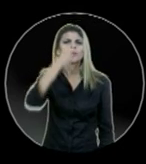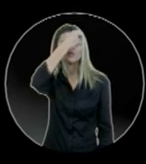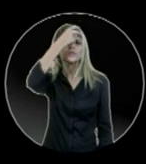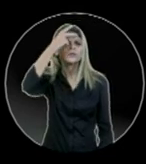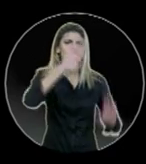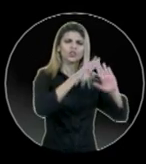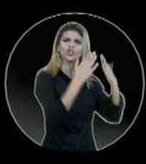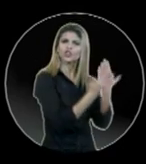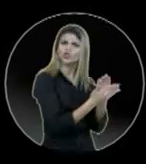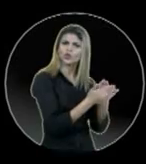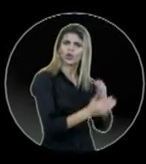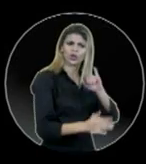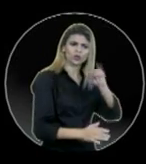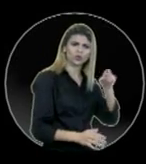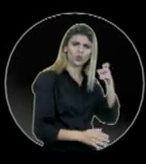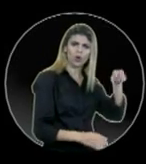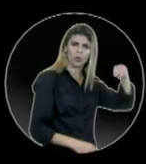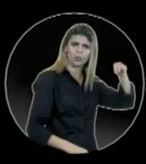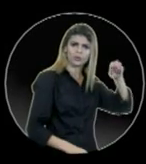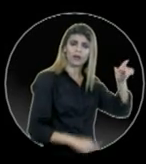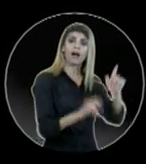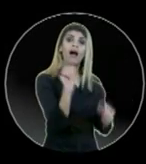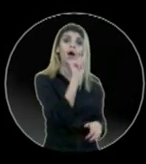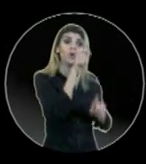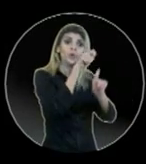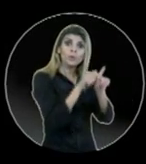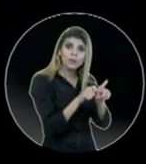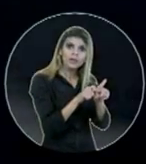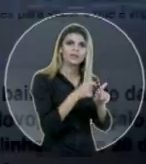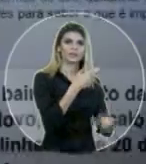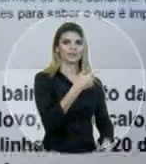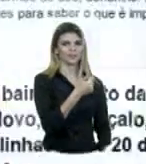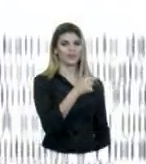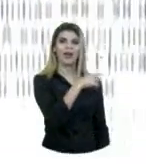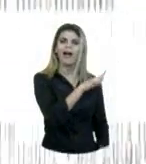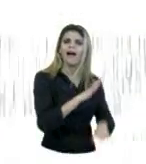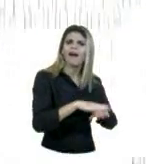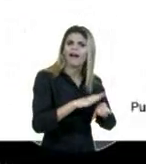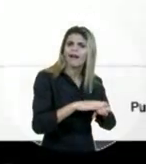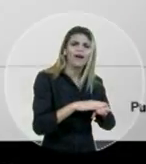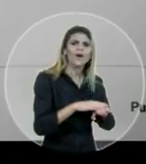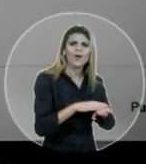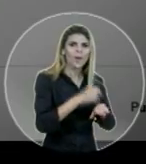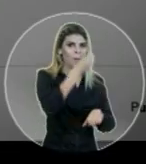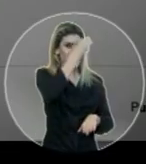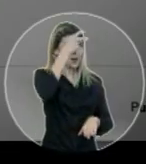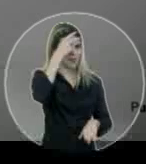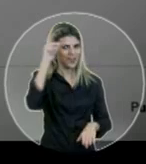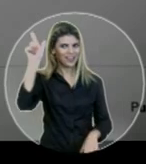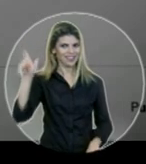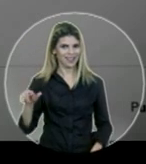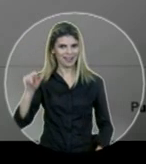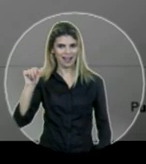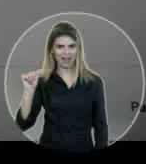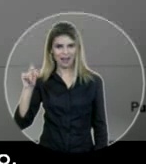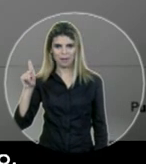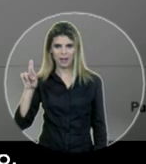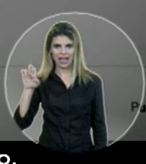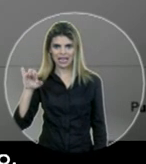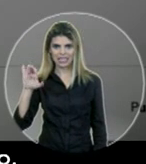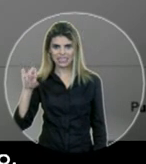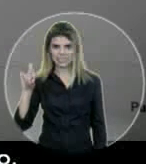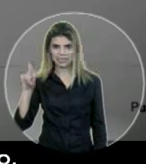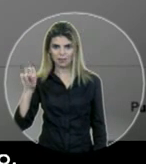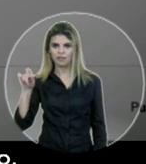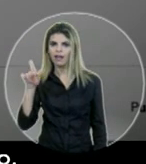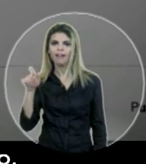Escola Municipal João Cabral de Melo Neto, agosto de 2012. A rede comandada pela prefeita Aparecida Panissé ainda